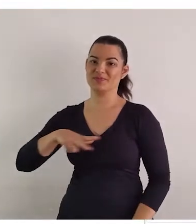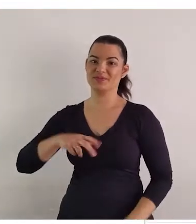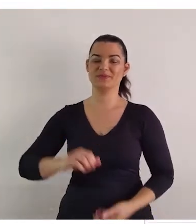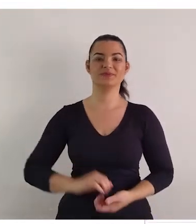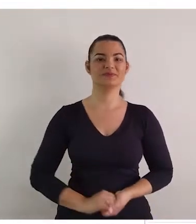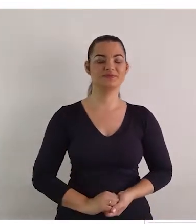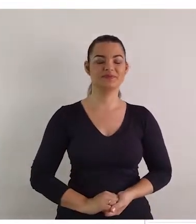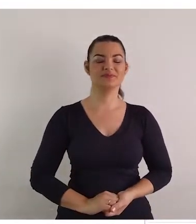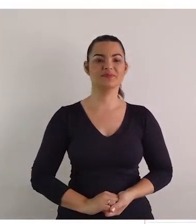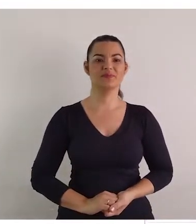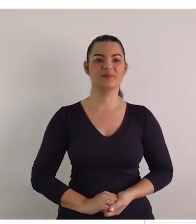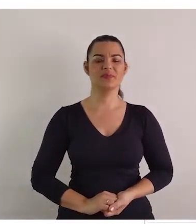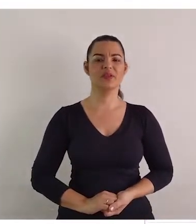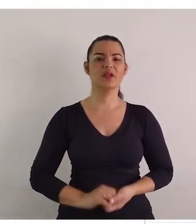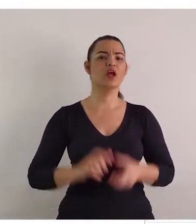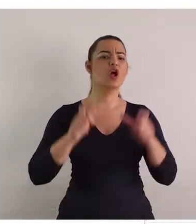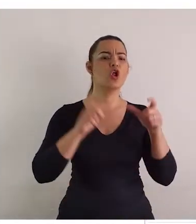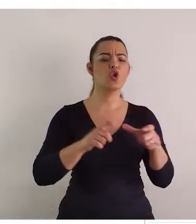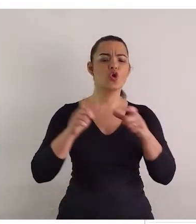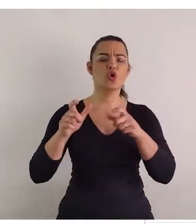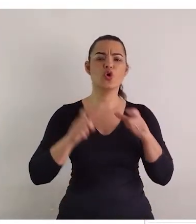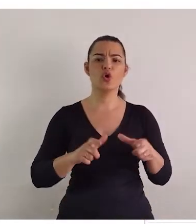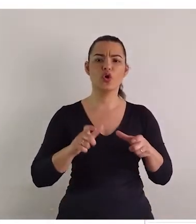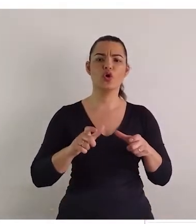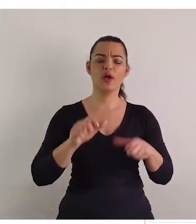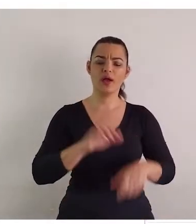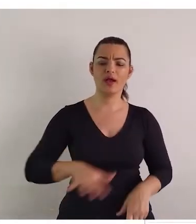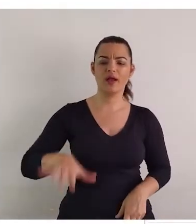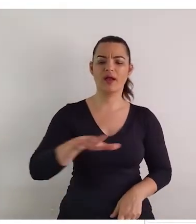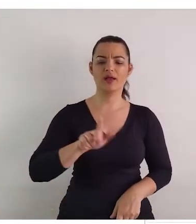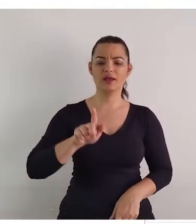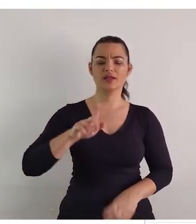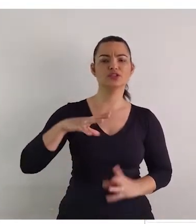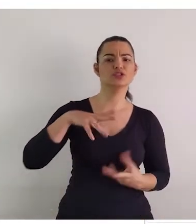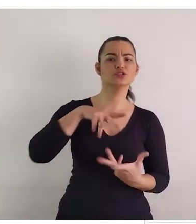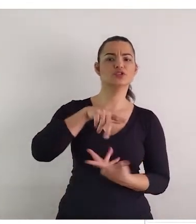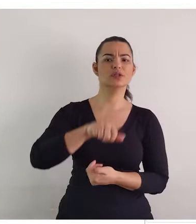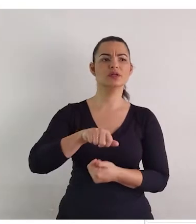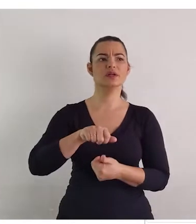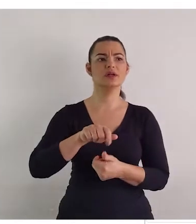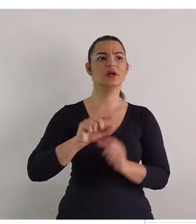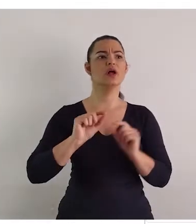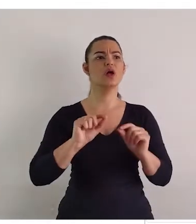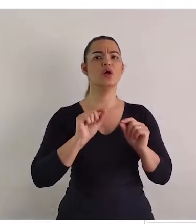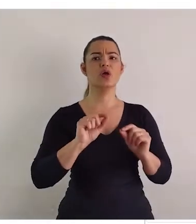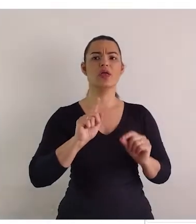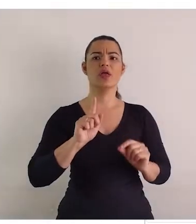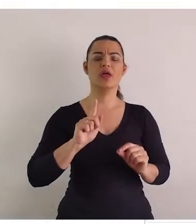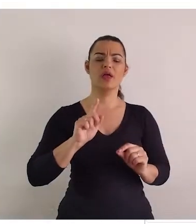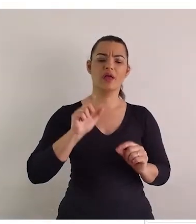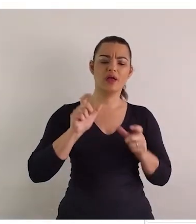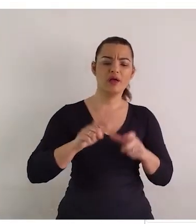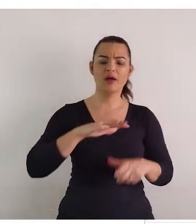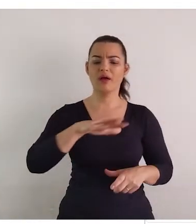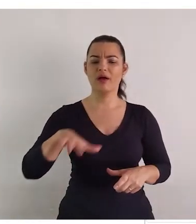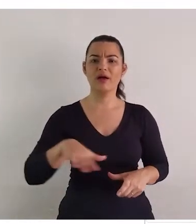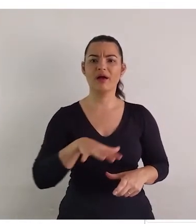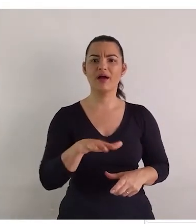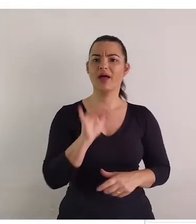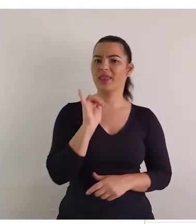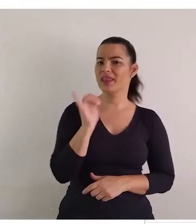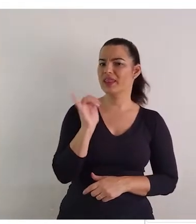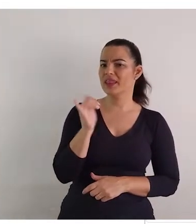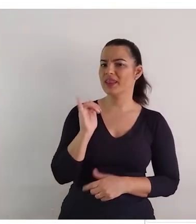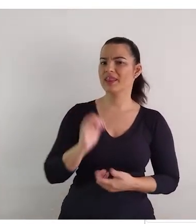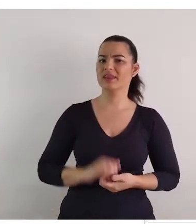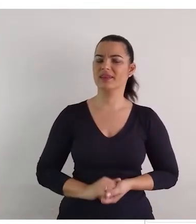são os espaços geográficos? Quais os tipos de espaço da narrativa? E por aí vai.